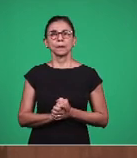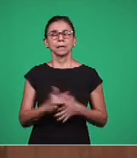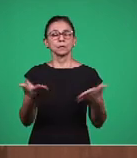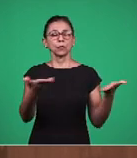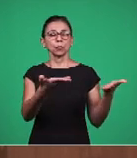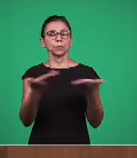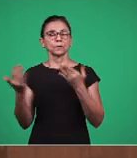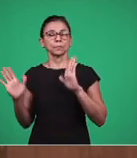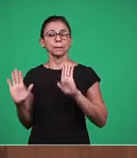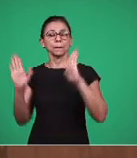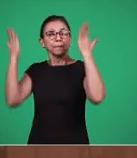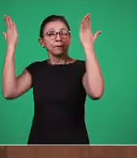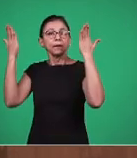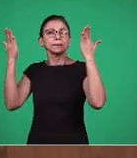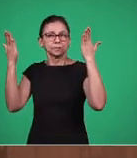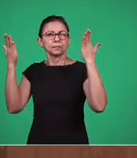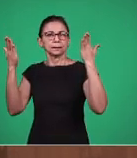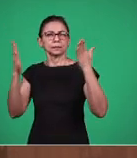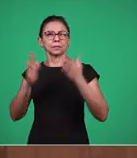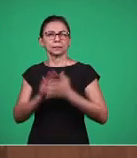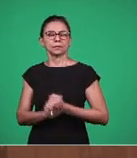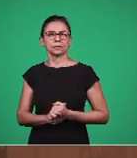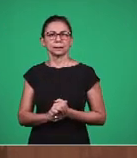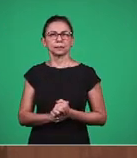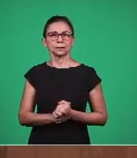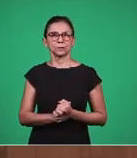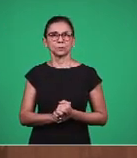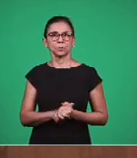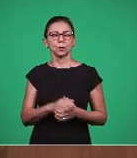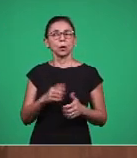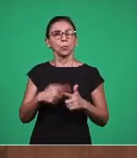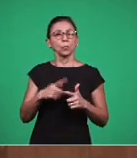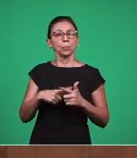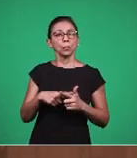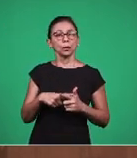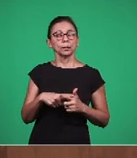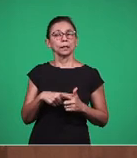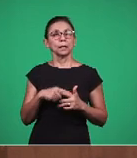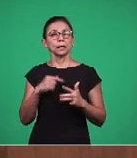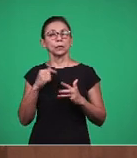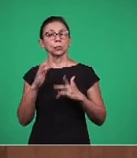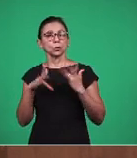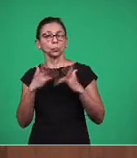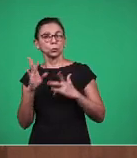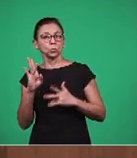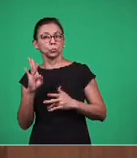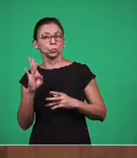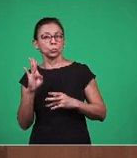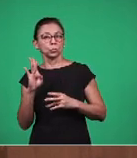festas, para a festa, para a chegada do noivo, a vinda de Jesus.